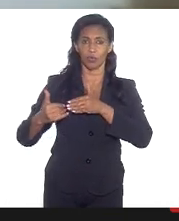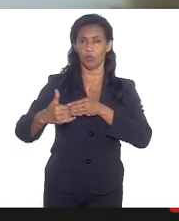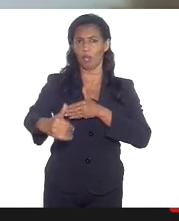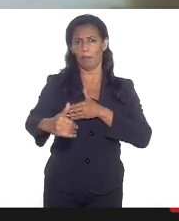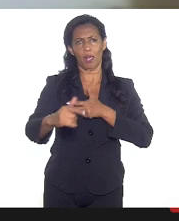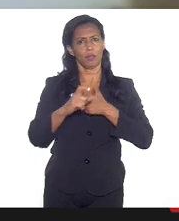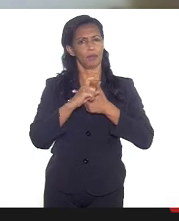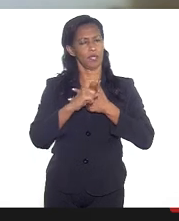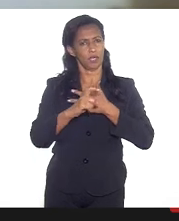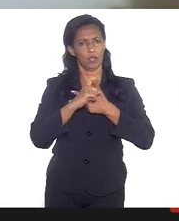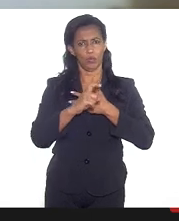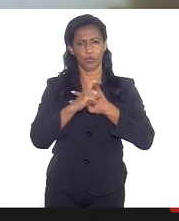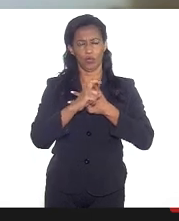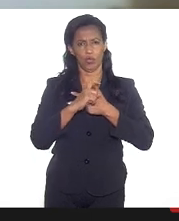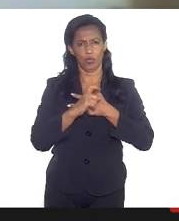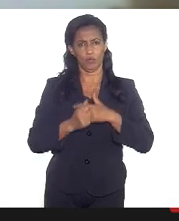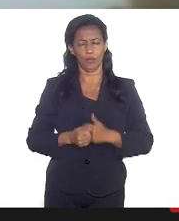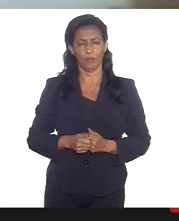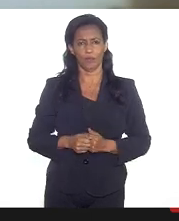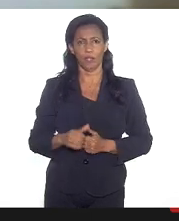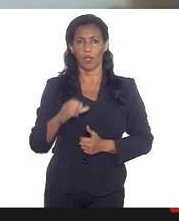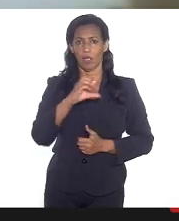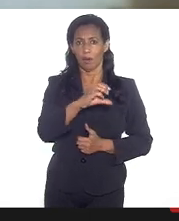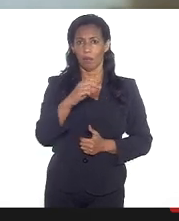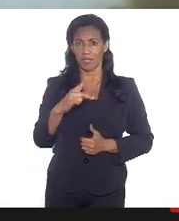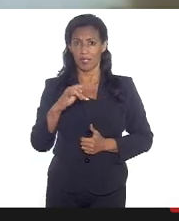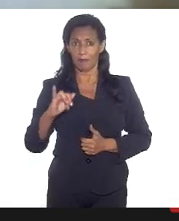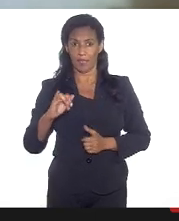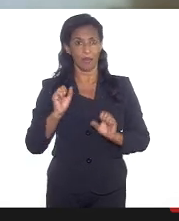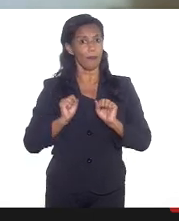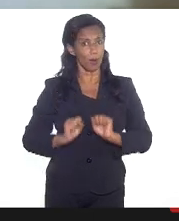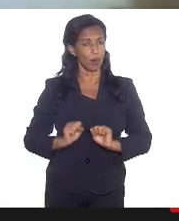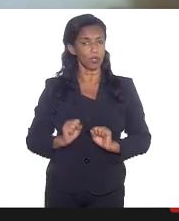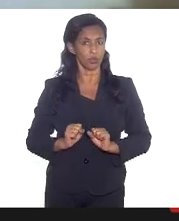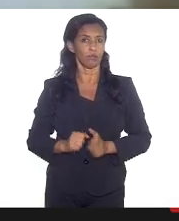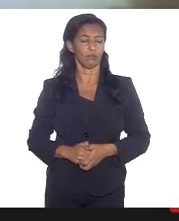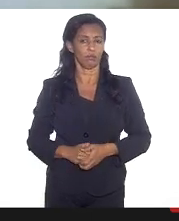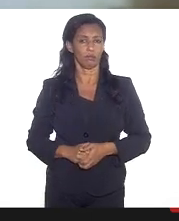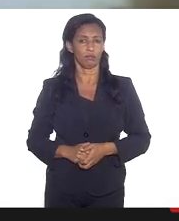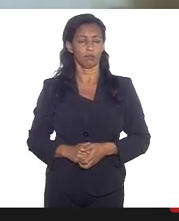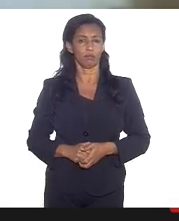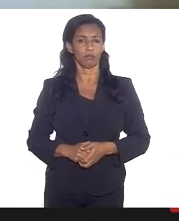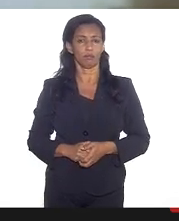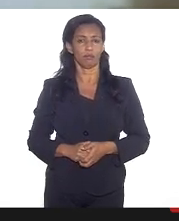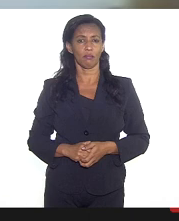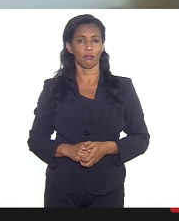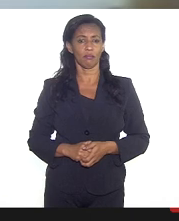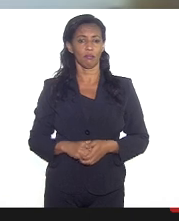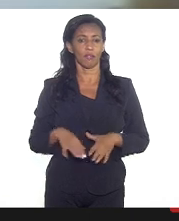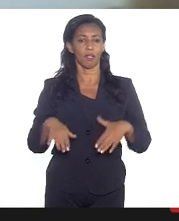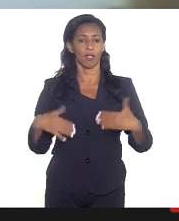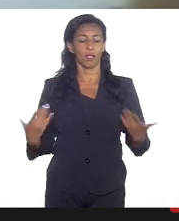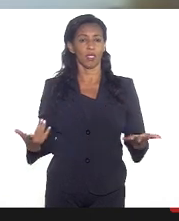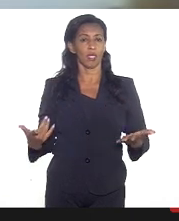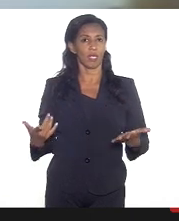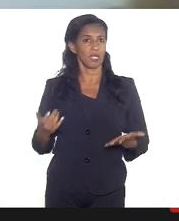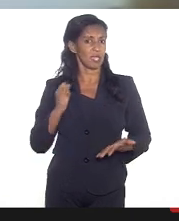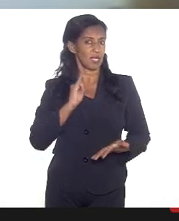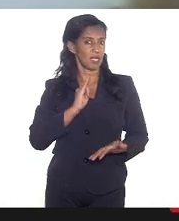executivo, mas em CPI podemos dar. E, evidentemente, o prazo não